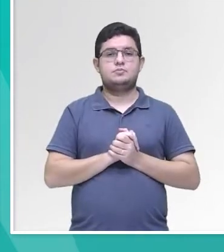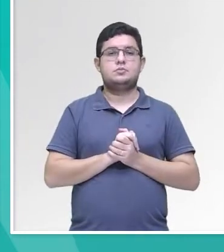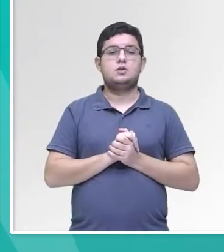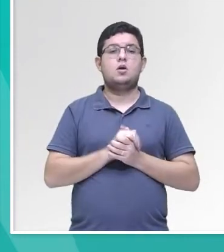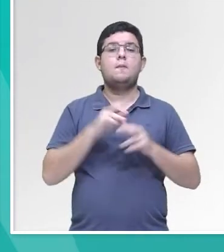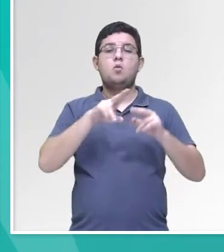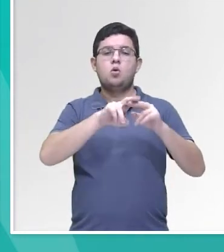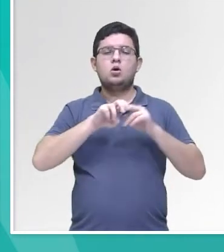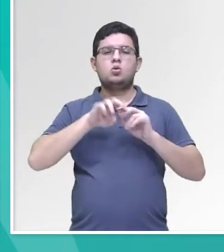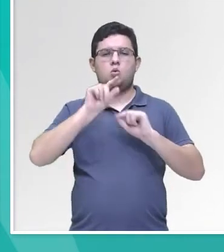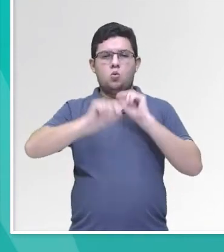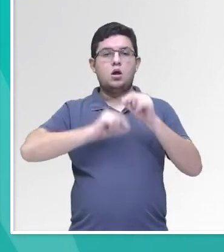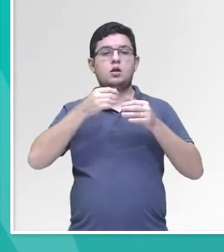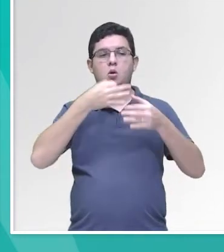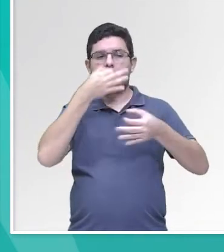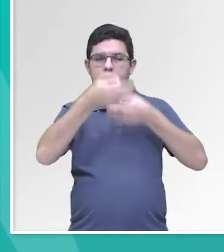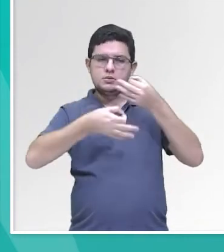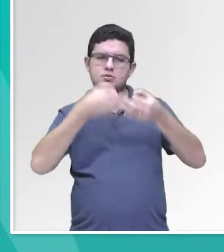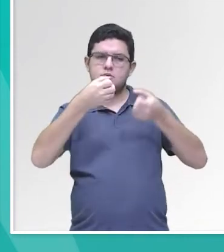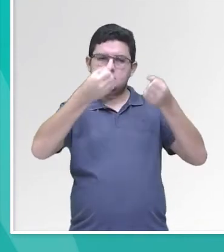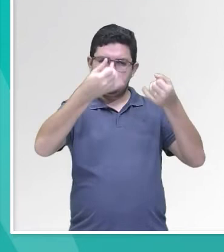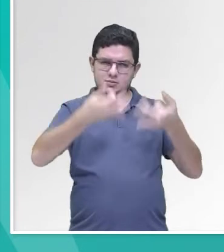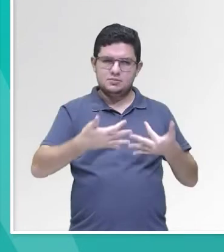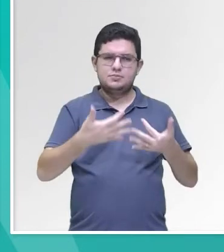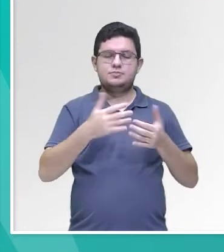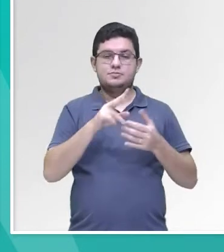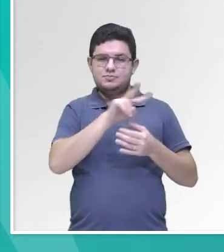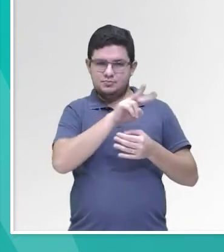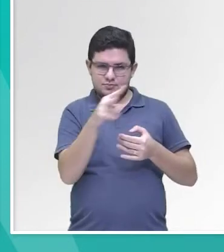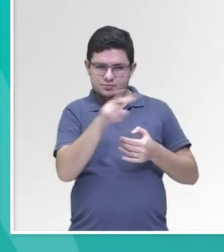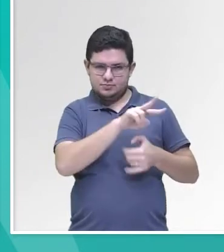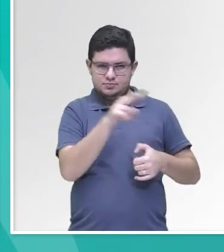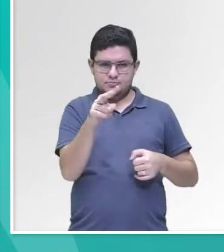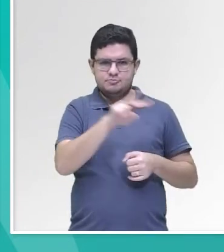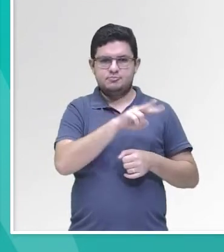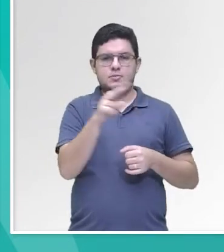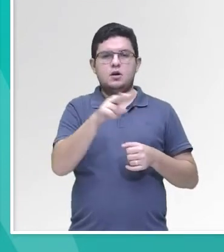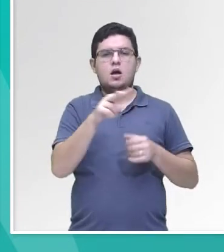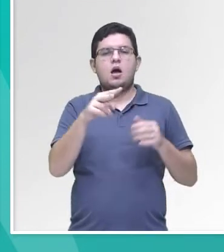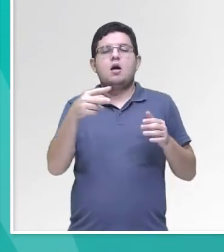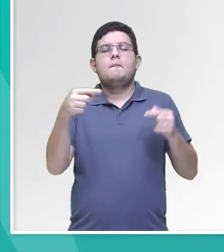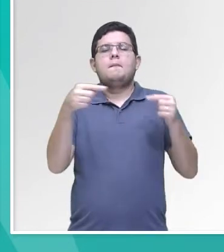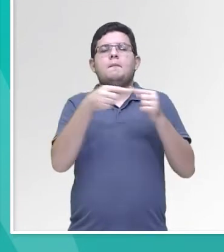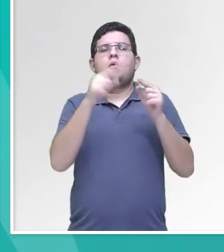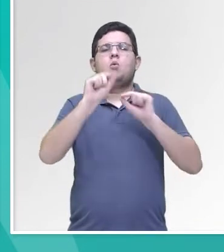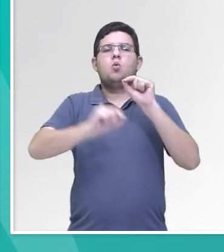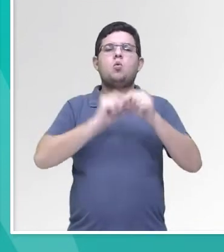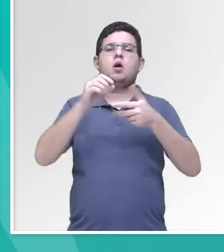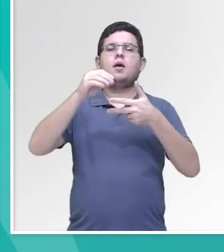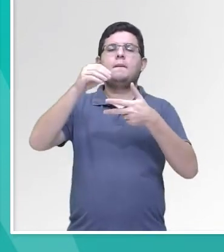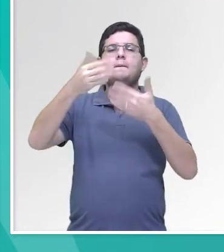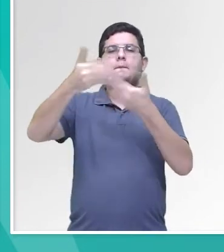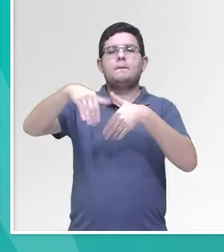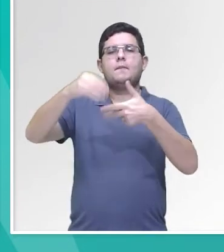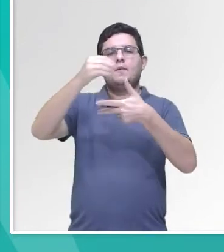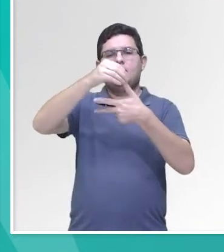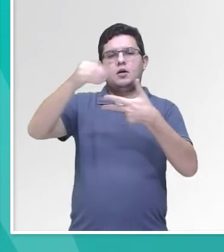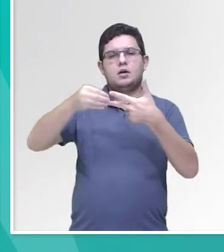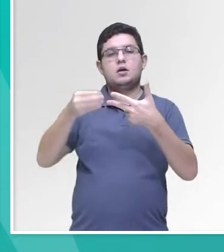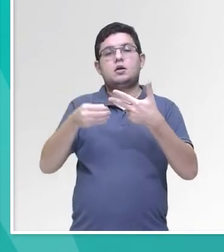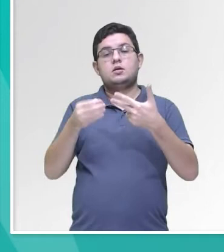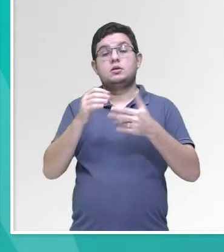texto dissertativo argumentativo que o Enem quer. É basicamente um texto que defende uma opinião, defende